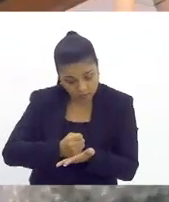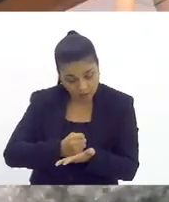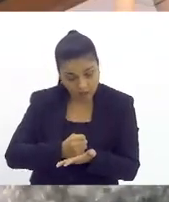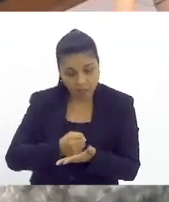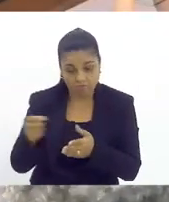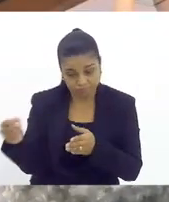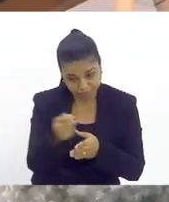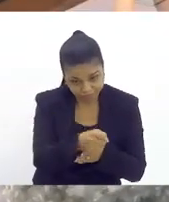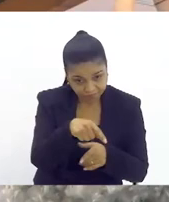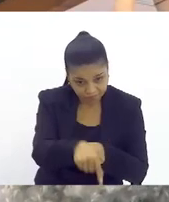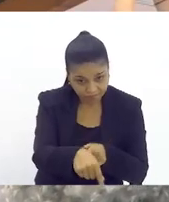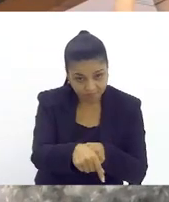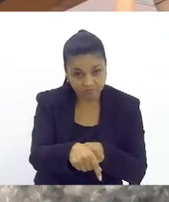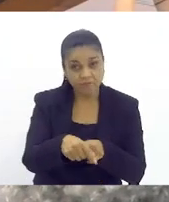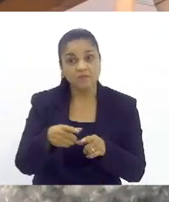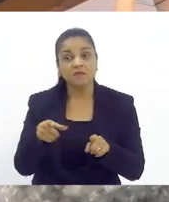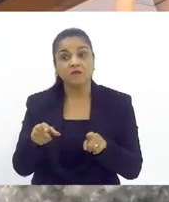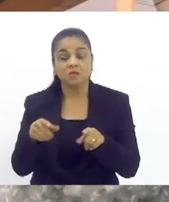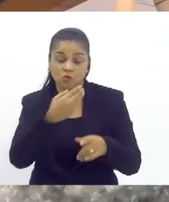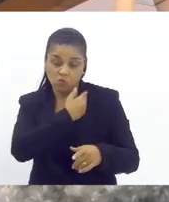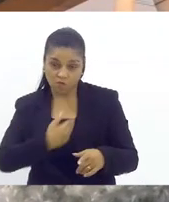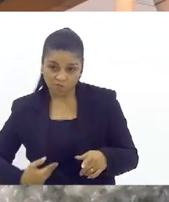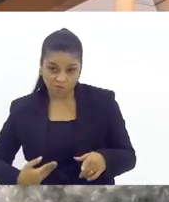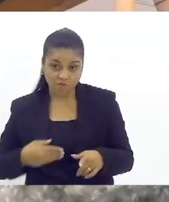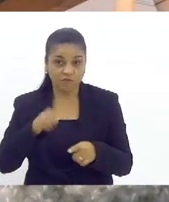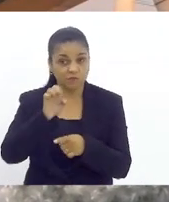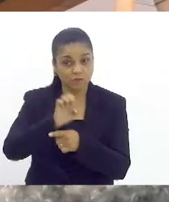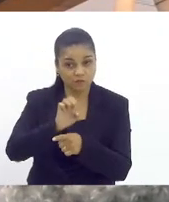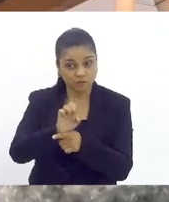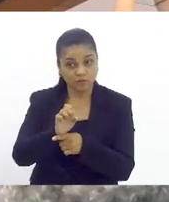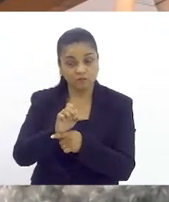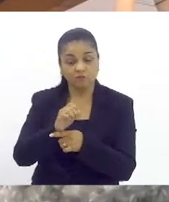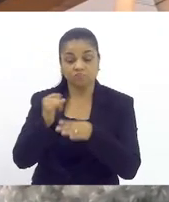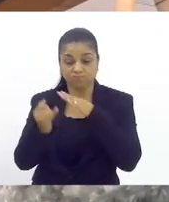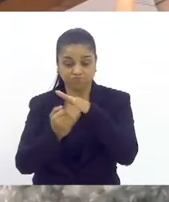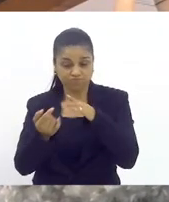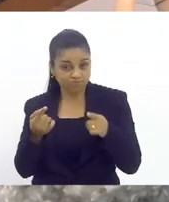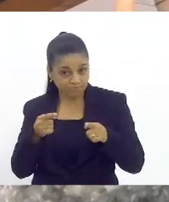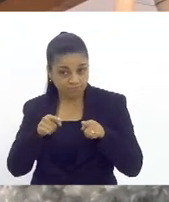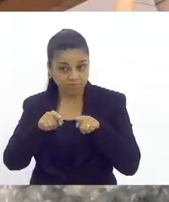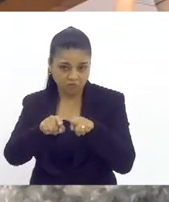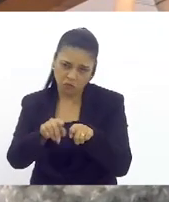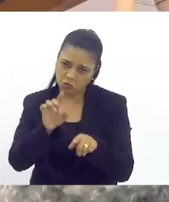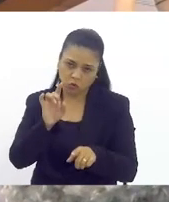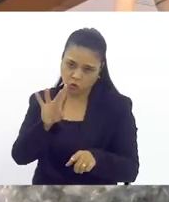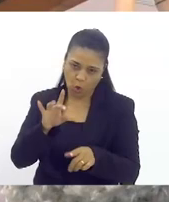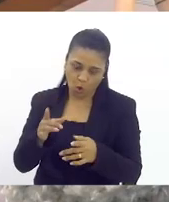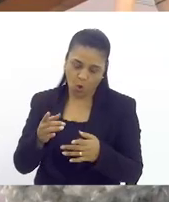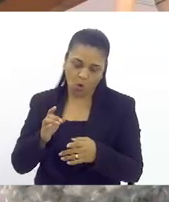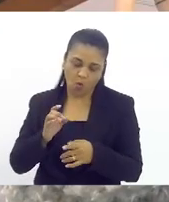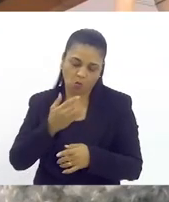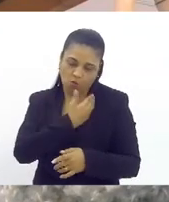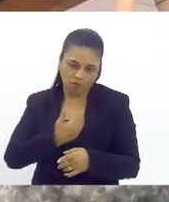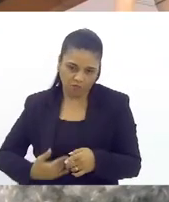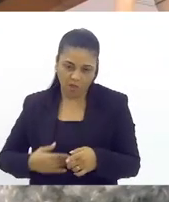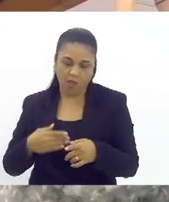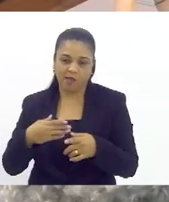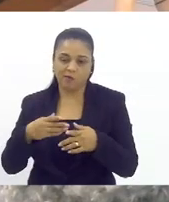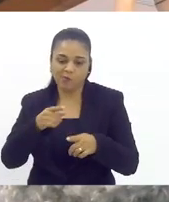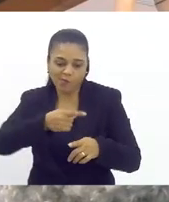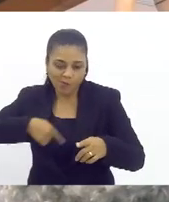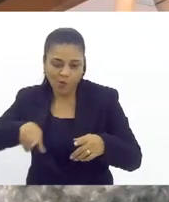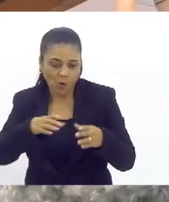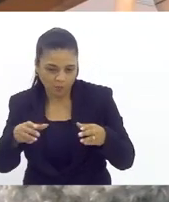o governo do estado ou outras entidades associadas né só o governo os comitê de bacia empresas